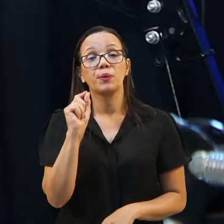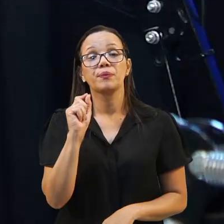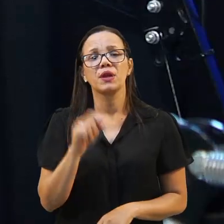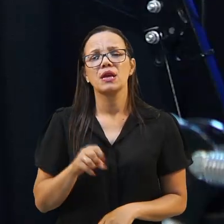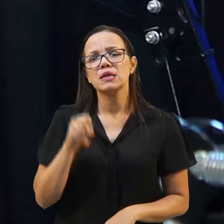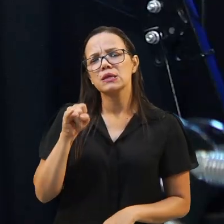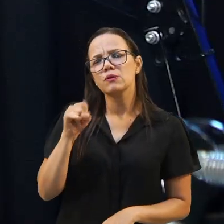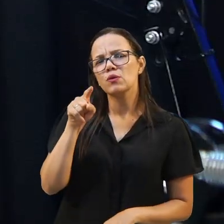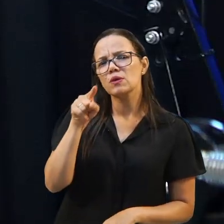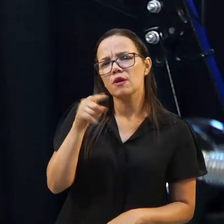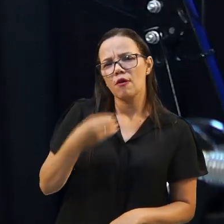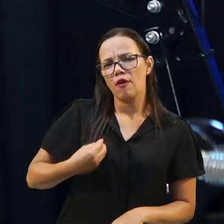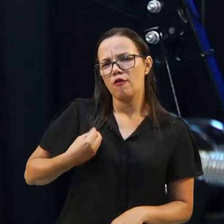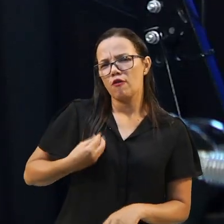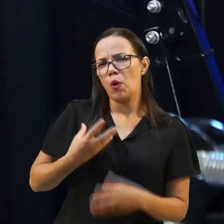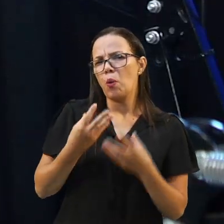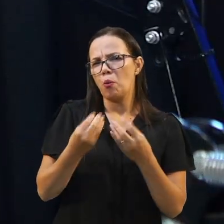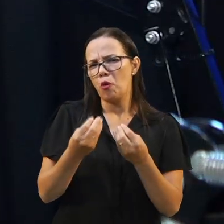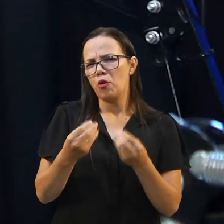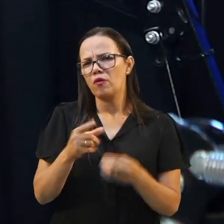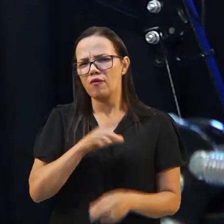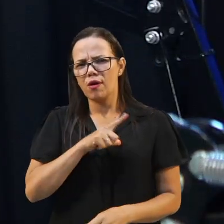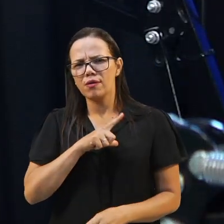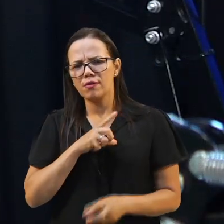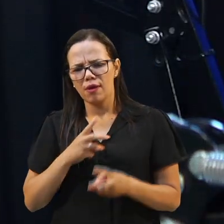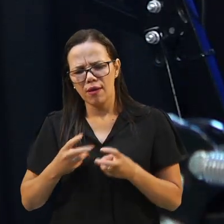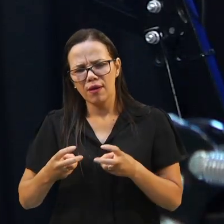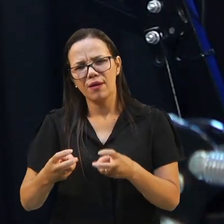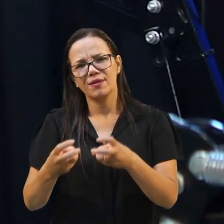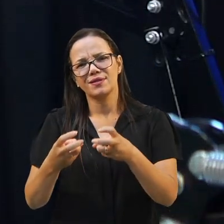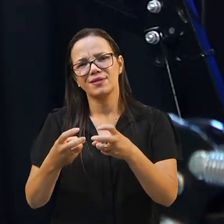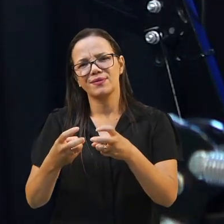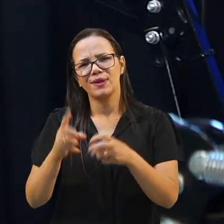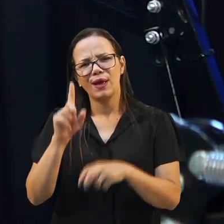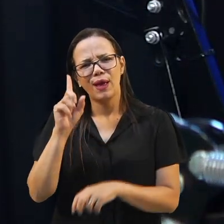vai viver muito, você vai ter câncer. É uma